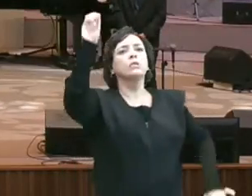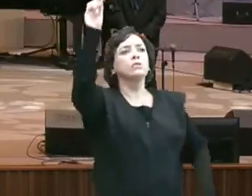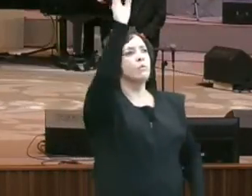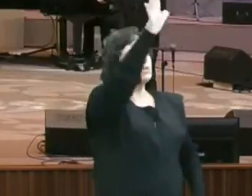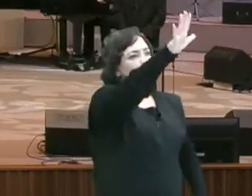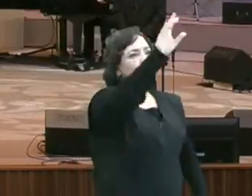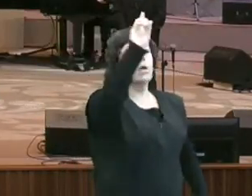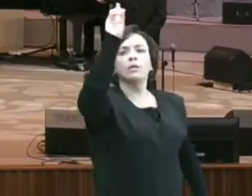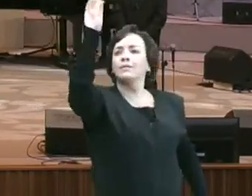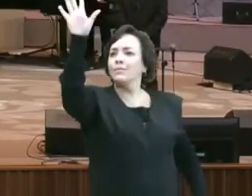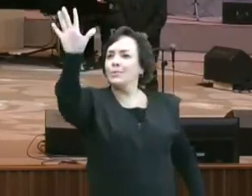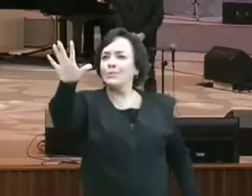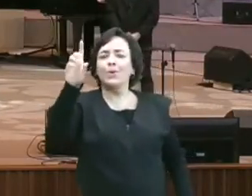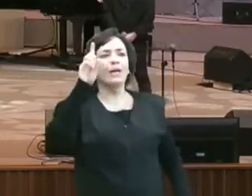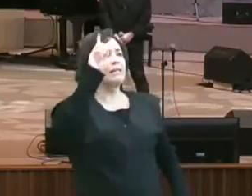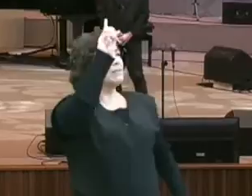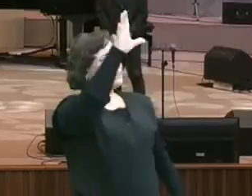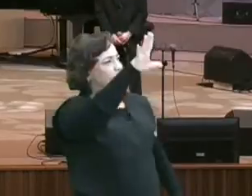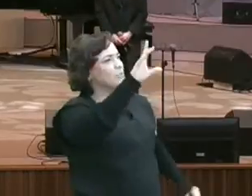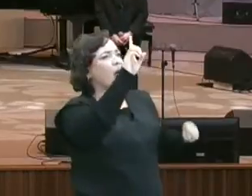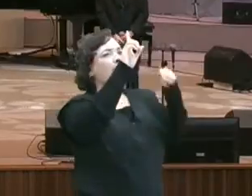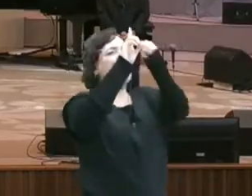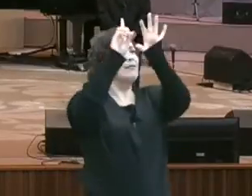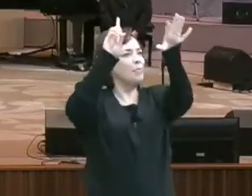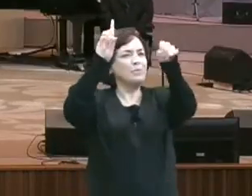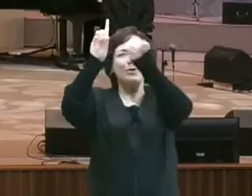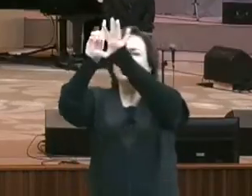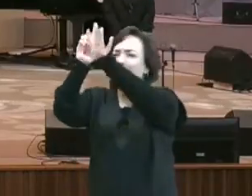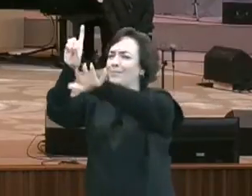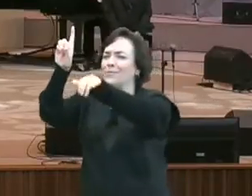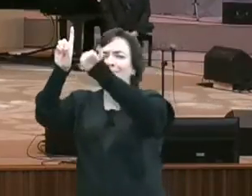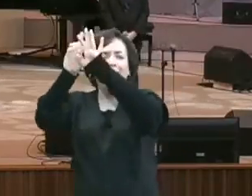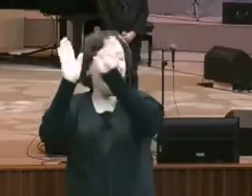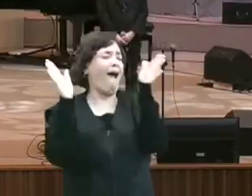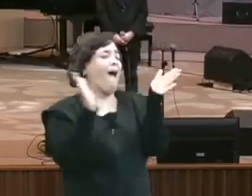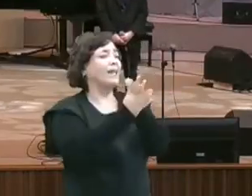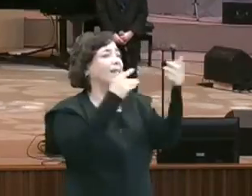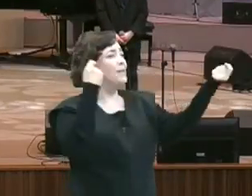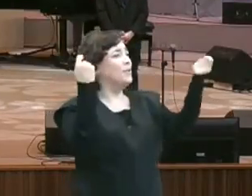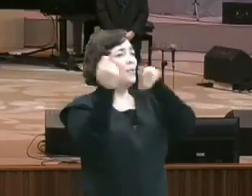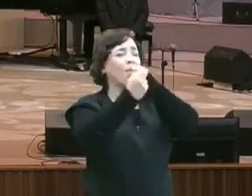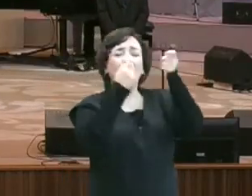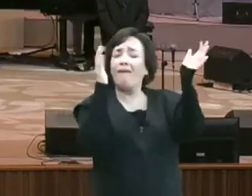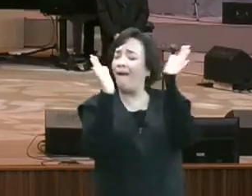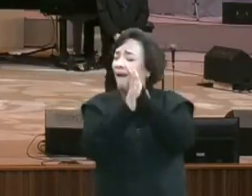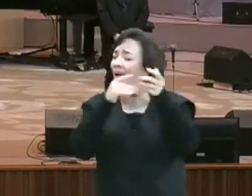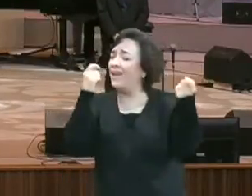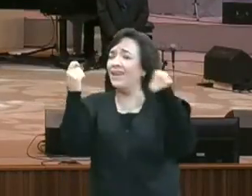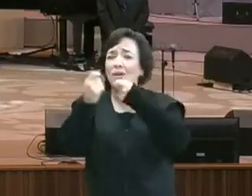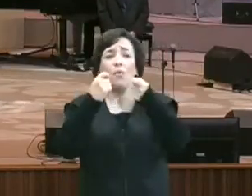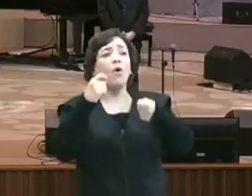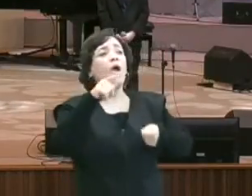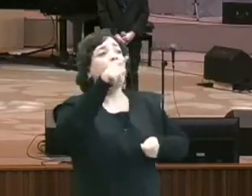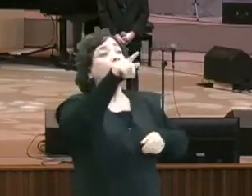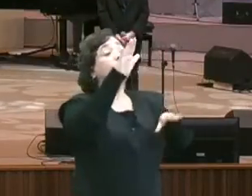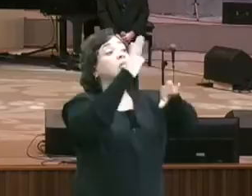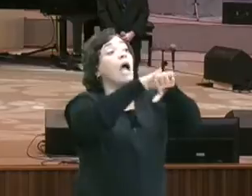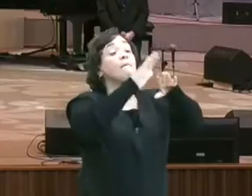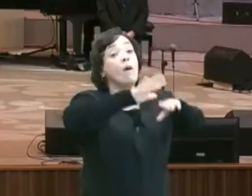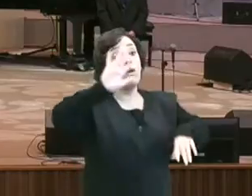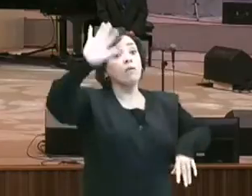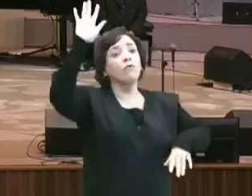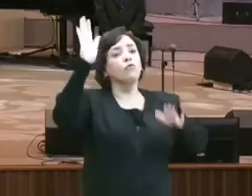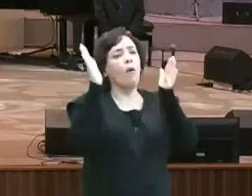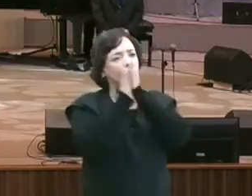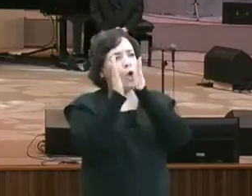Deus te abençoe, Deus te abençoe. Aleluia, aleluia, aleluia. Você que levantou sua mão, feche seus